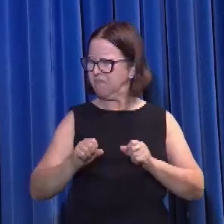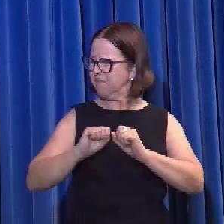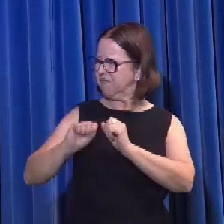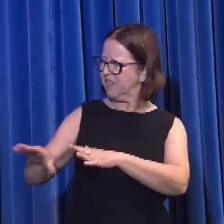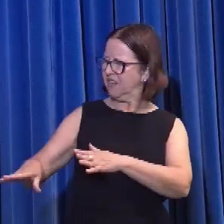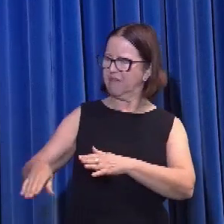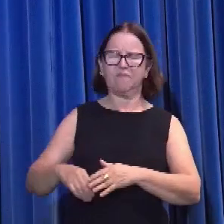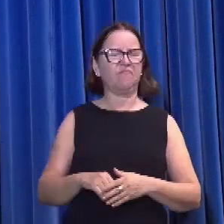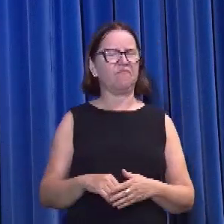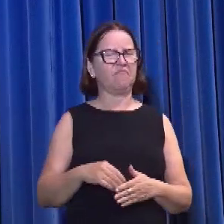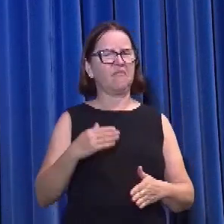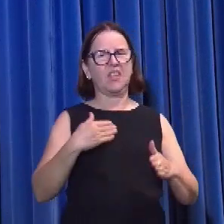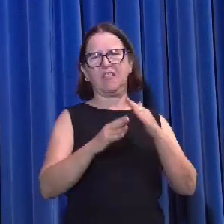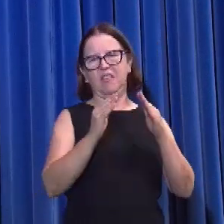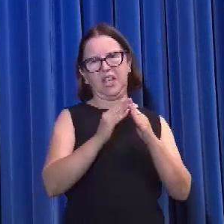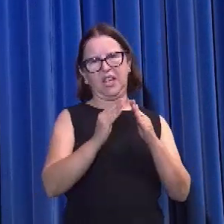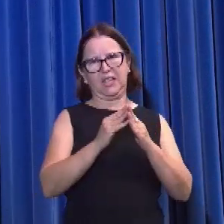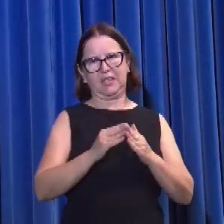e foi embora para casa.